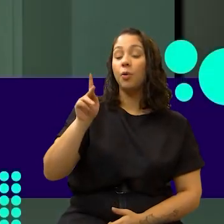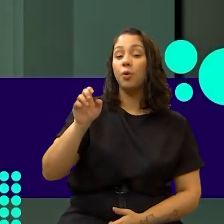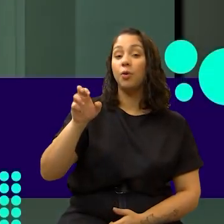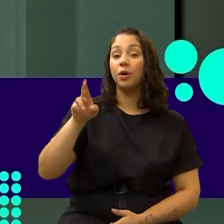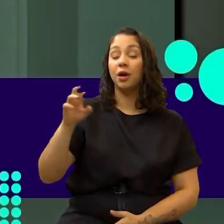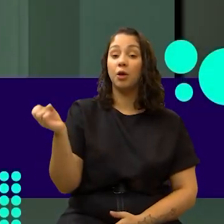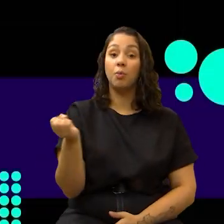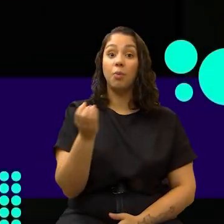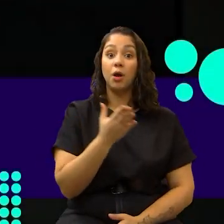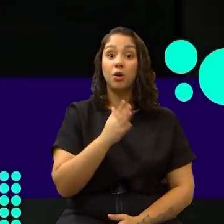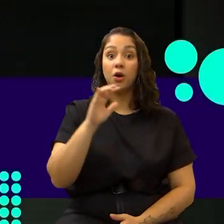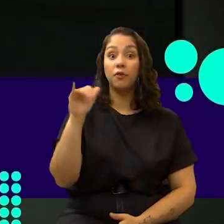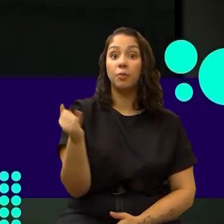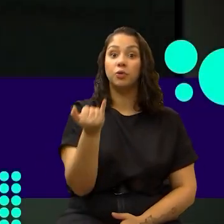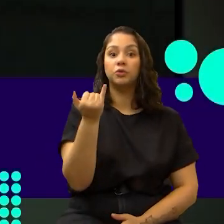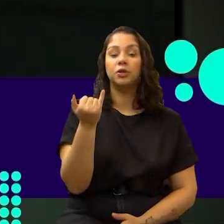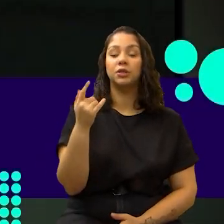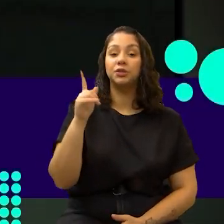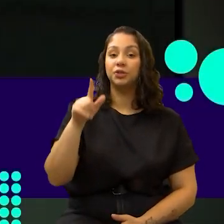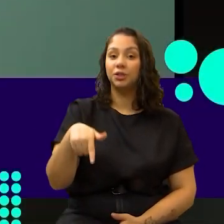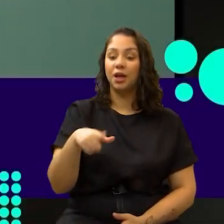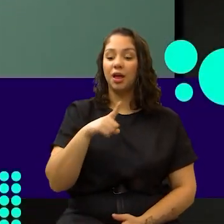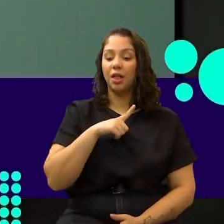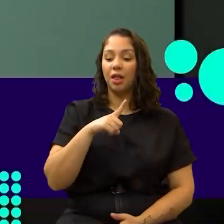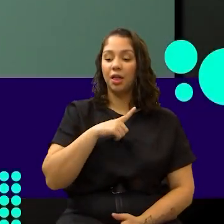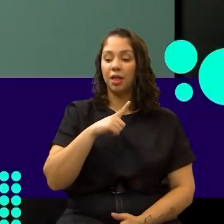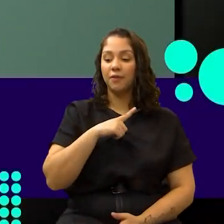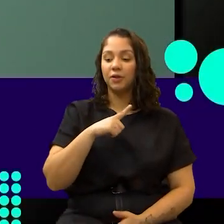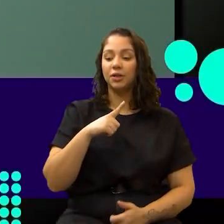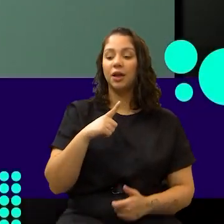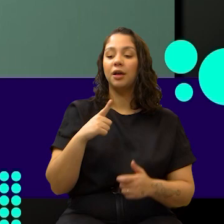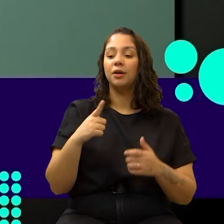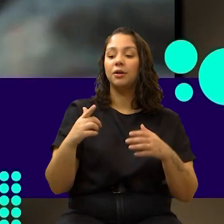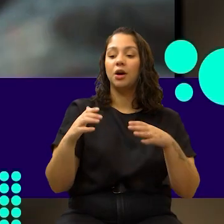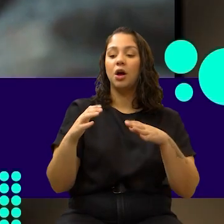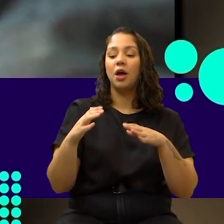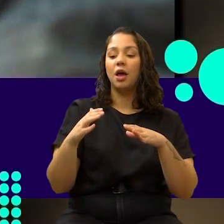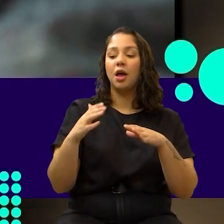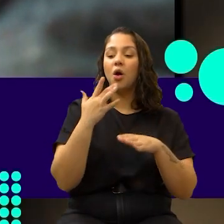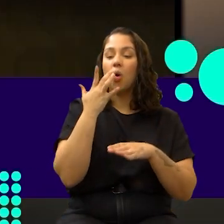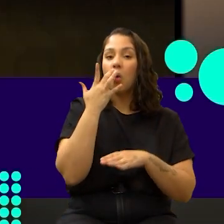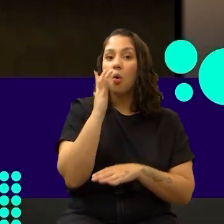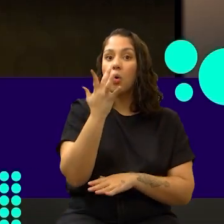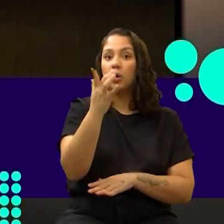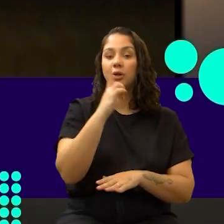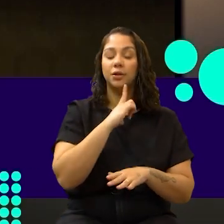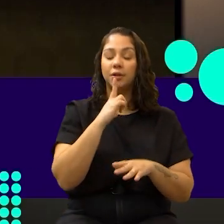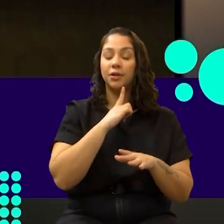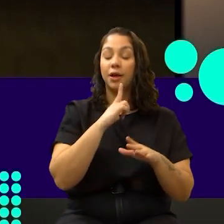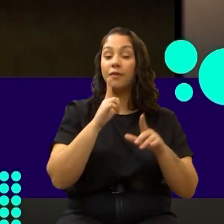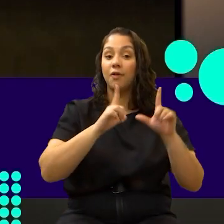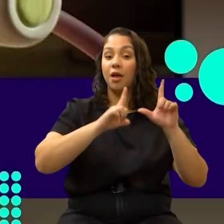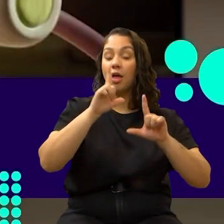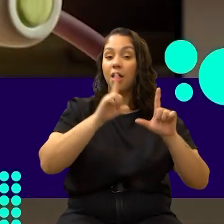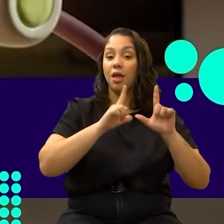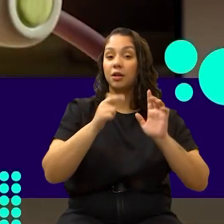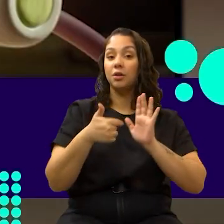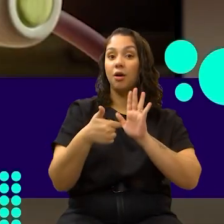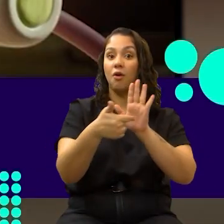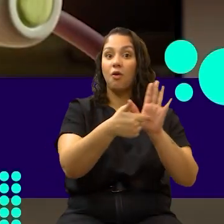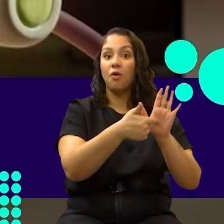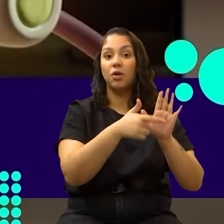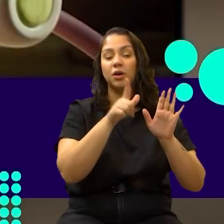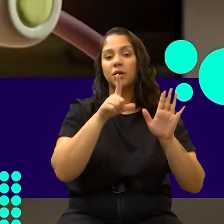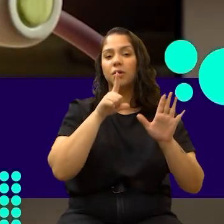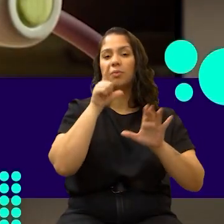Brooker, uma nova chance. 5 anos depois de ganhar a Palma de Ouro por Shoplifters, a obra do